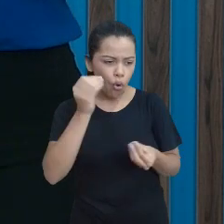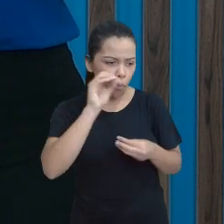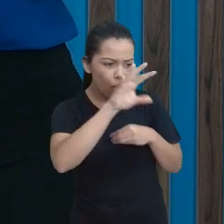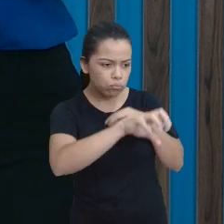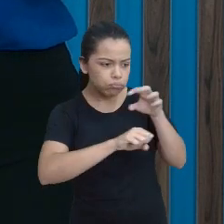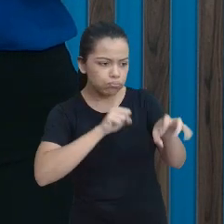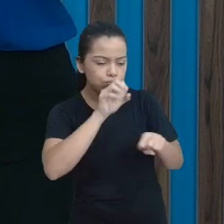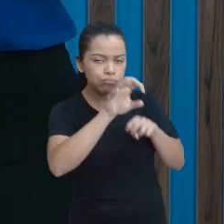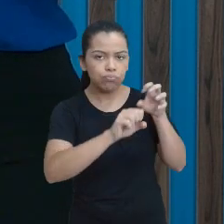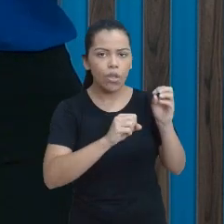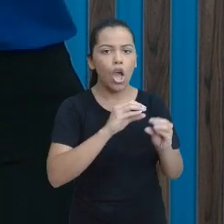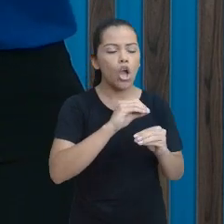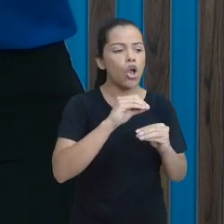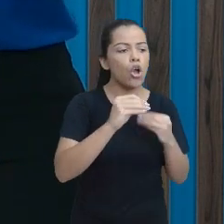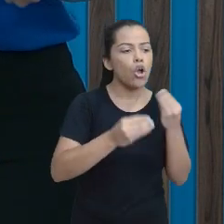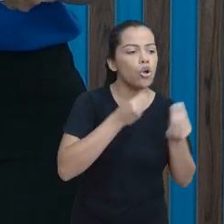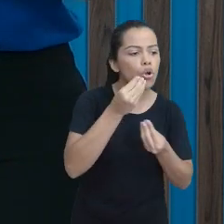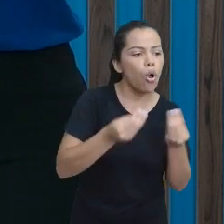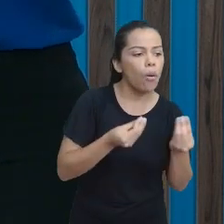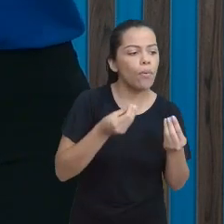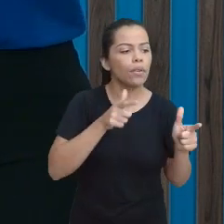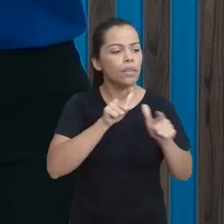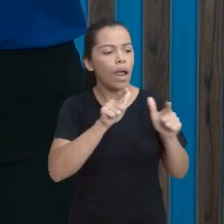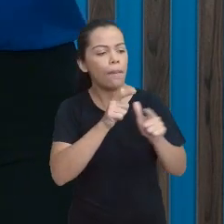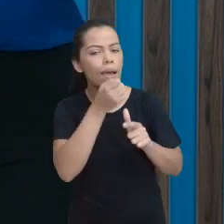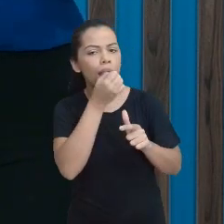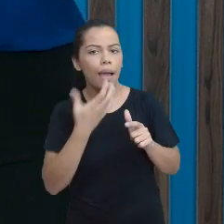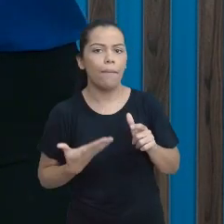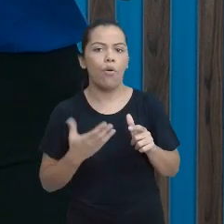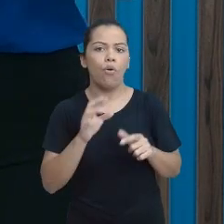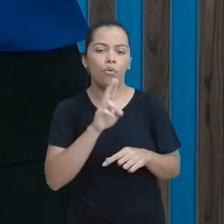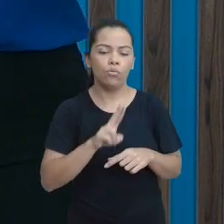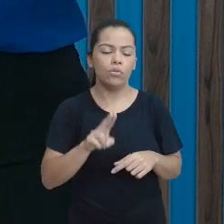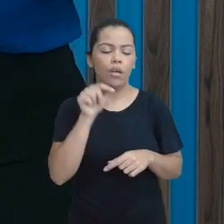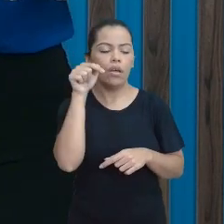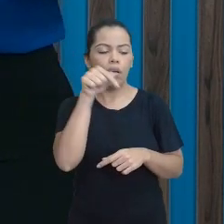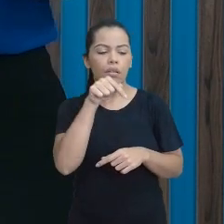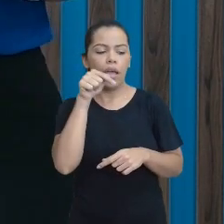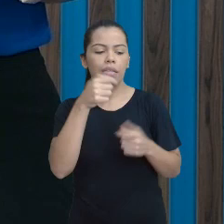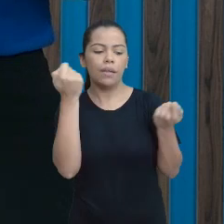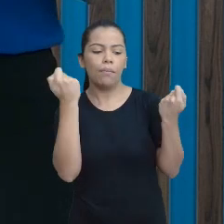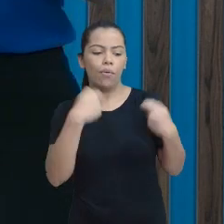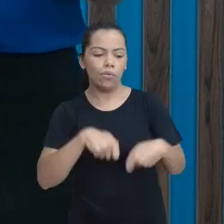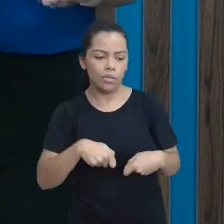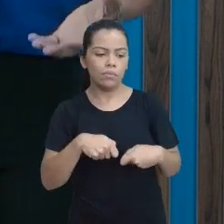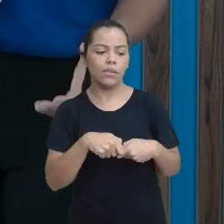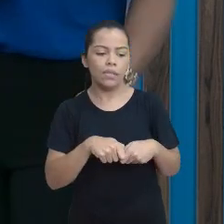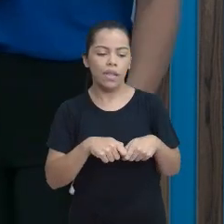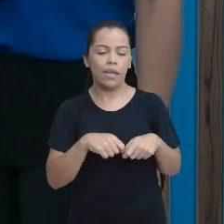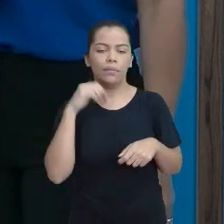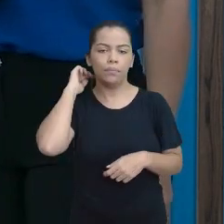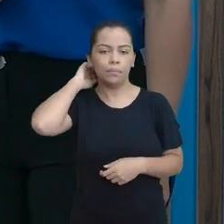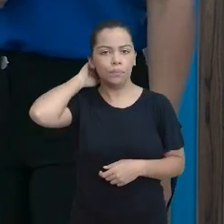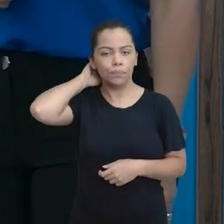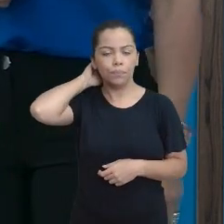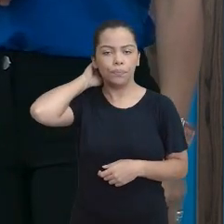como possibilitar a partir dessa qualidade, a partir dessa demanda, a partir dessa possibilidade que está tão evidente.